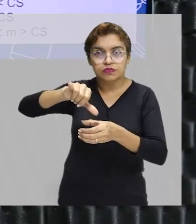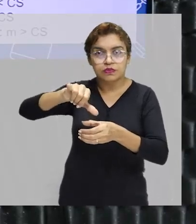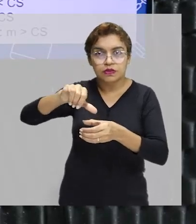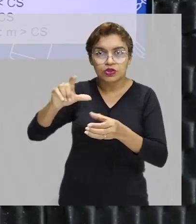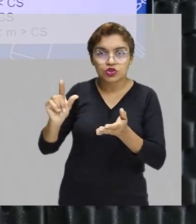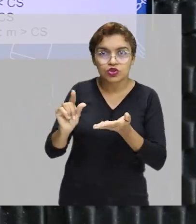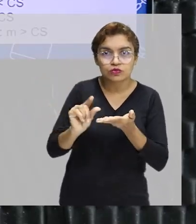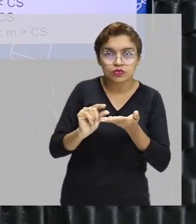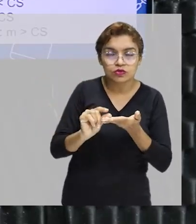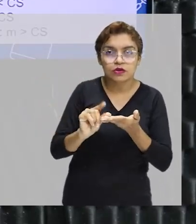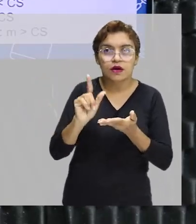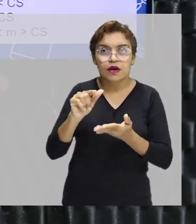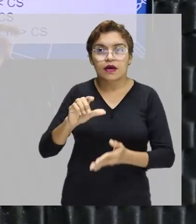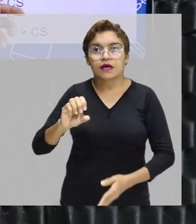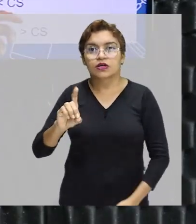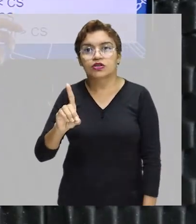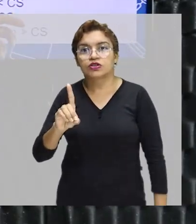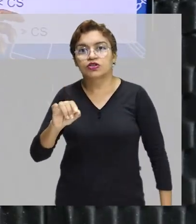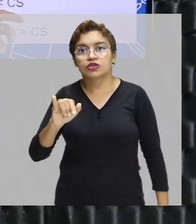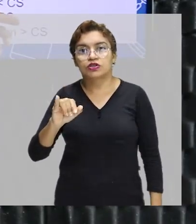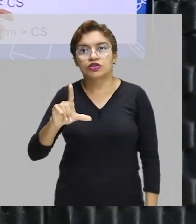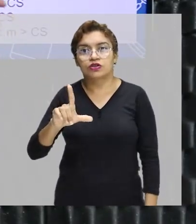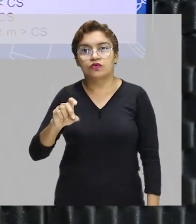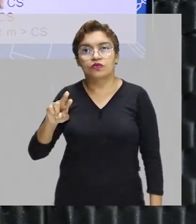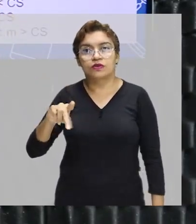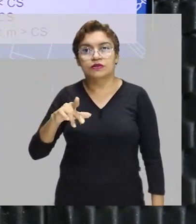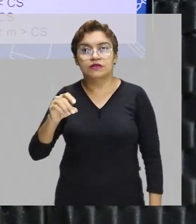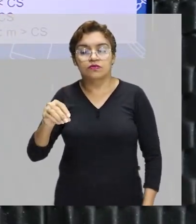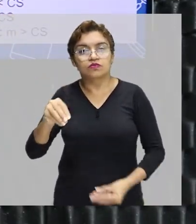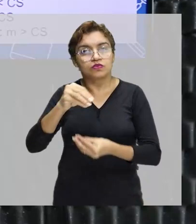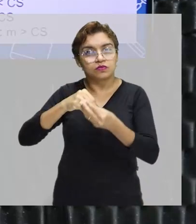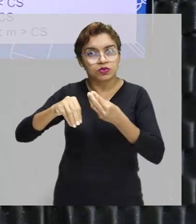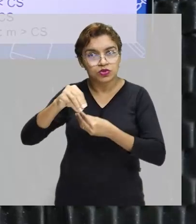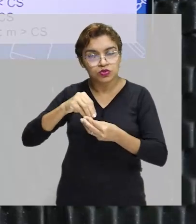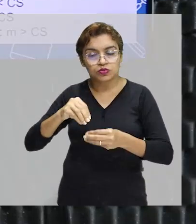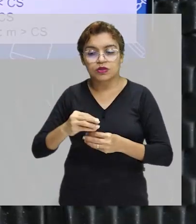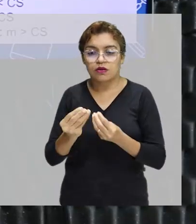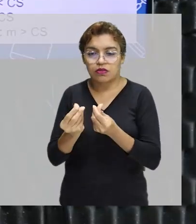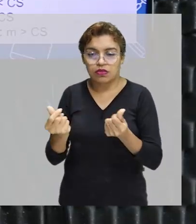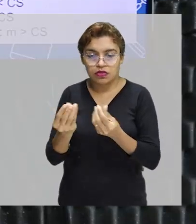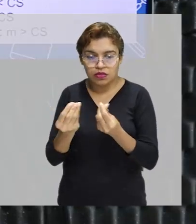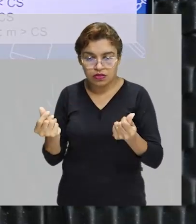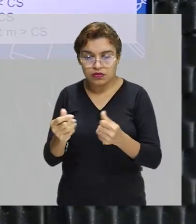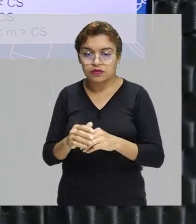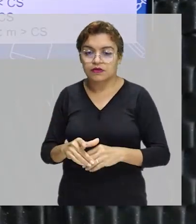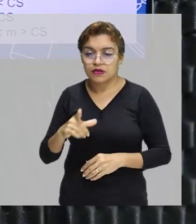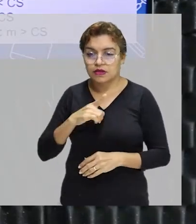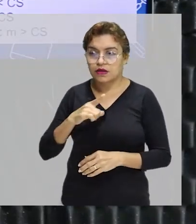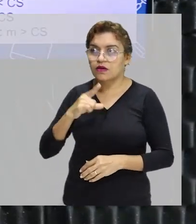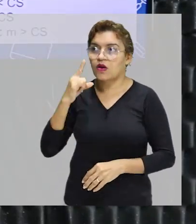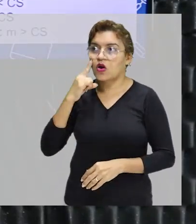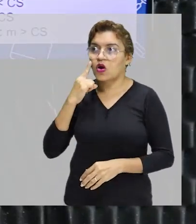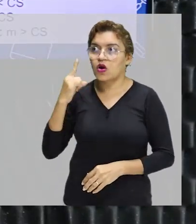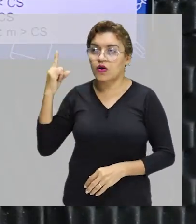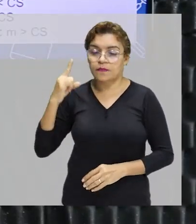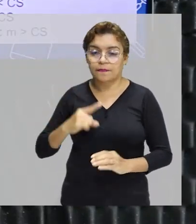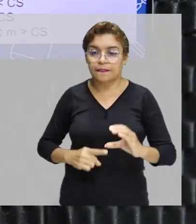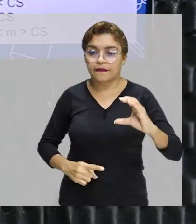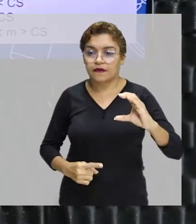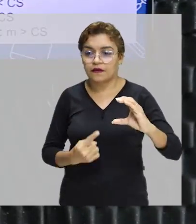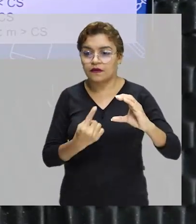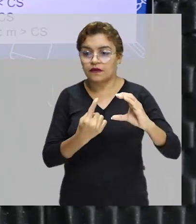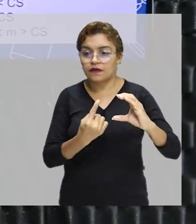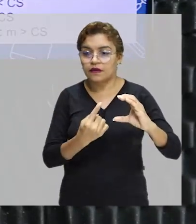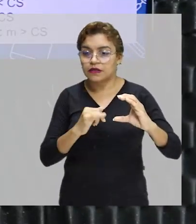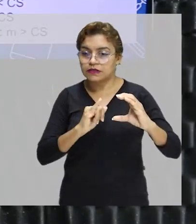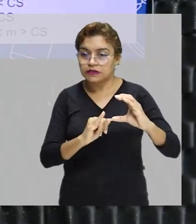de diluição. E para a diluição eu vou ter, concentração inicial vezes volume inicial igual